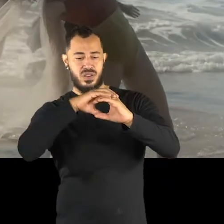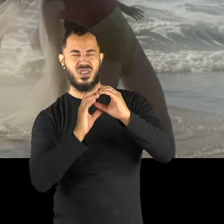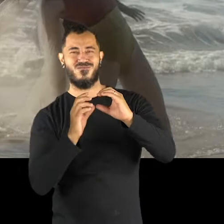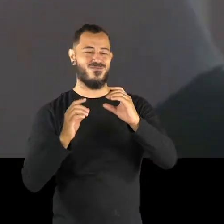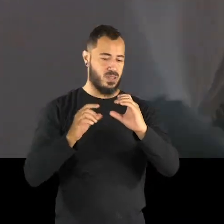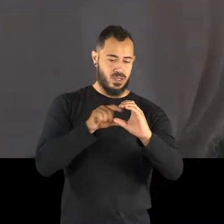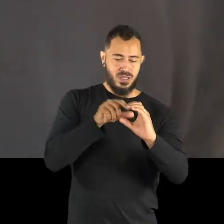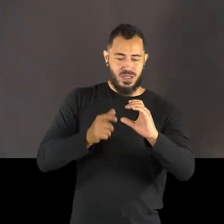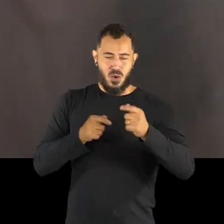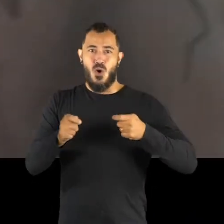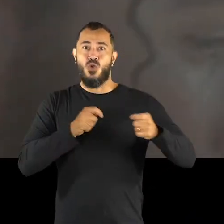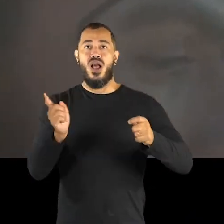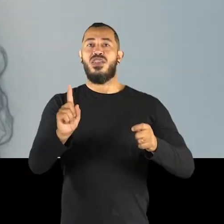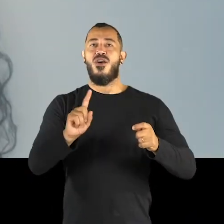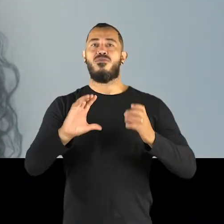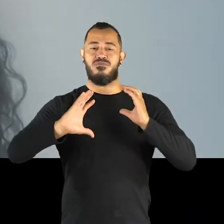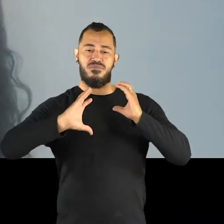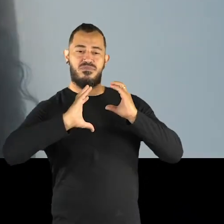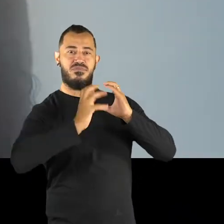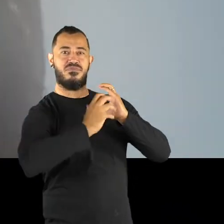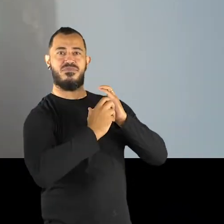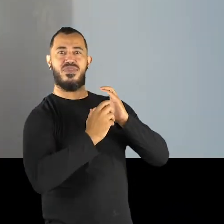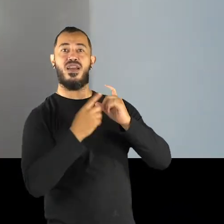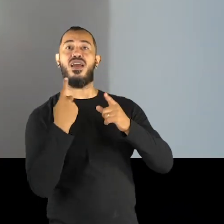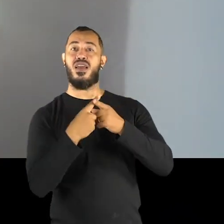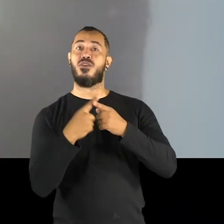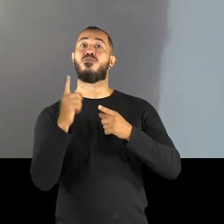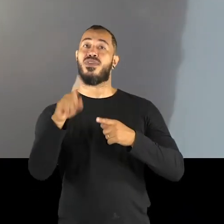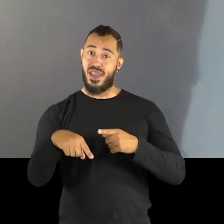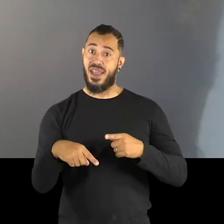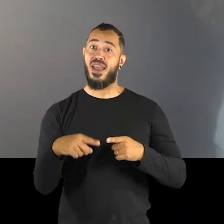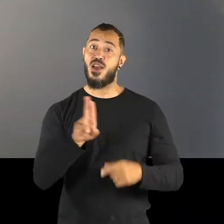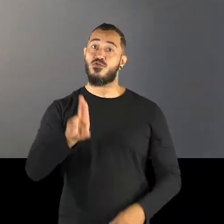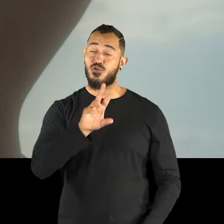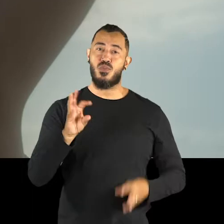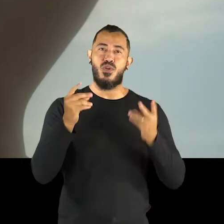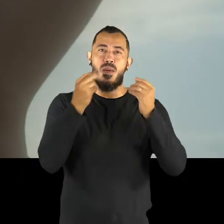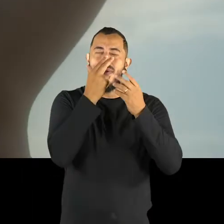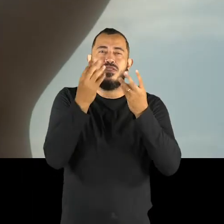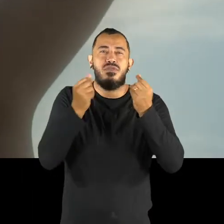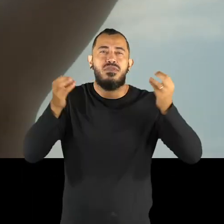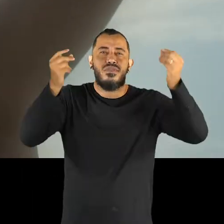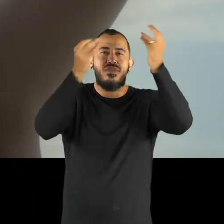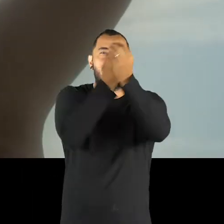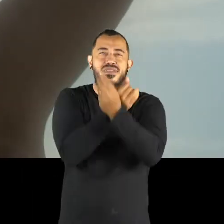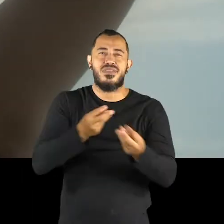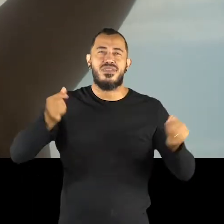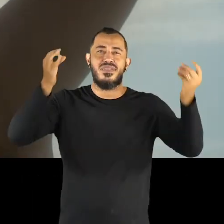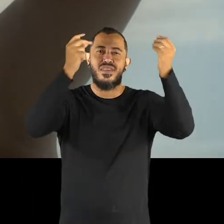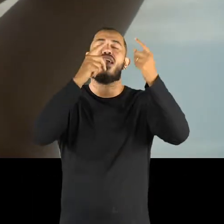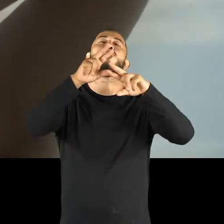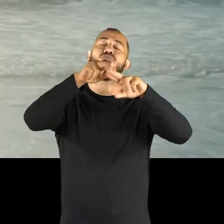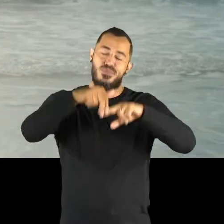ficar controlando muito, a gente decidiu deixar tudo com um pouco de névoa. Isso também fazia parte da estética.